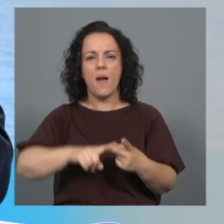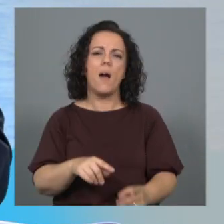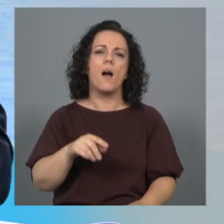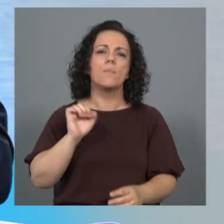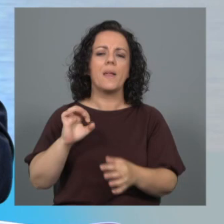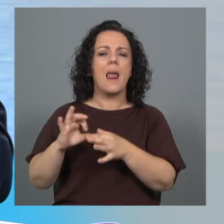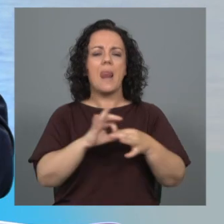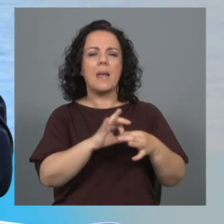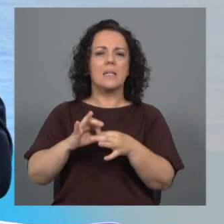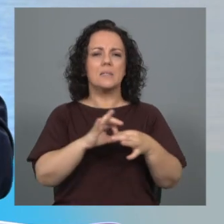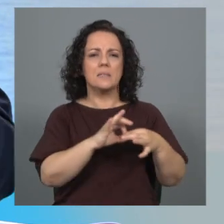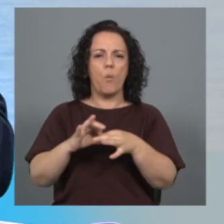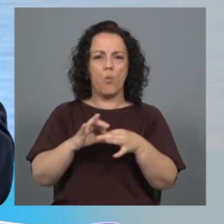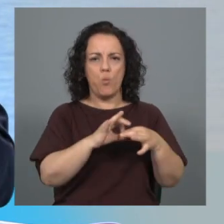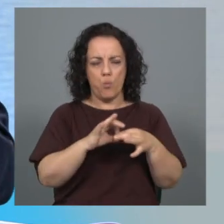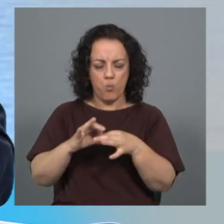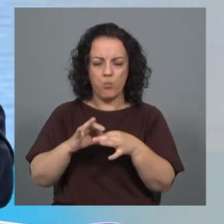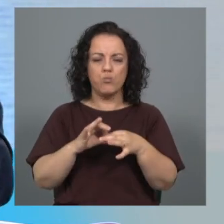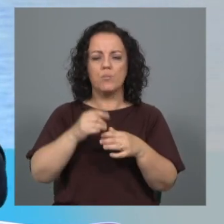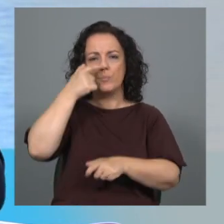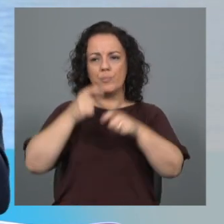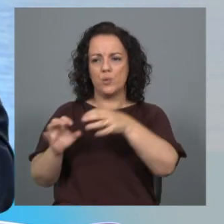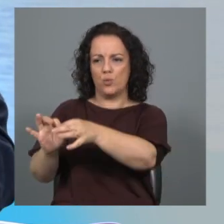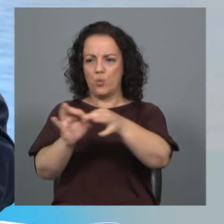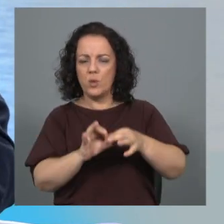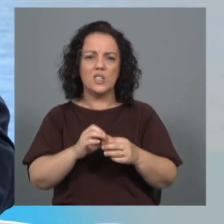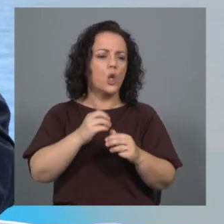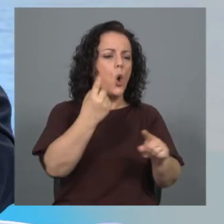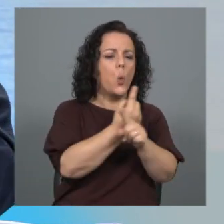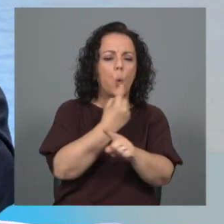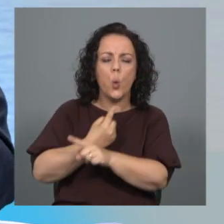que nos ligam a todos os seres humanos e a todas as criaturas.